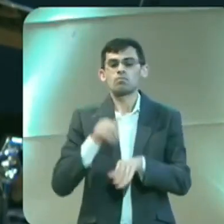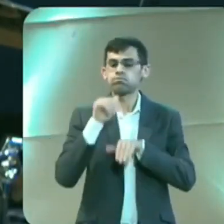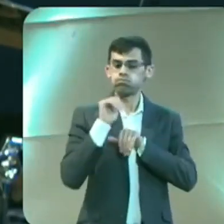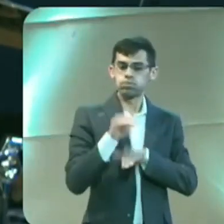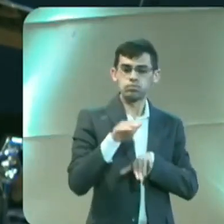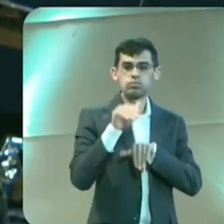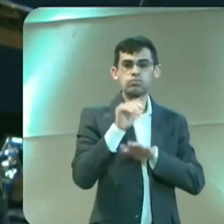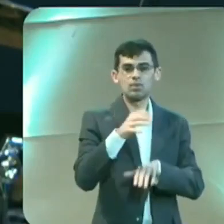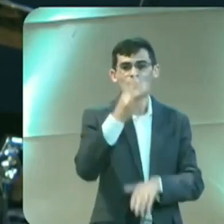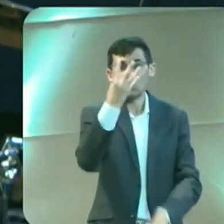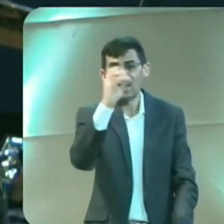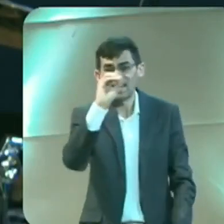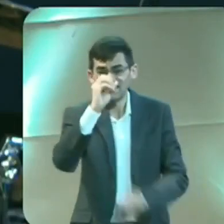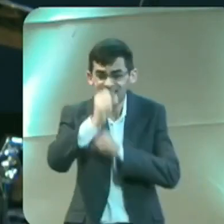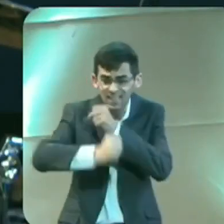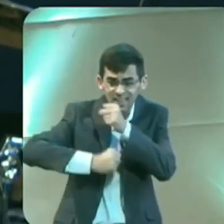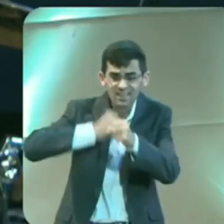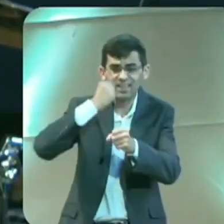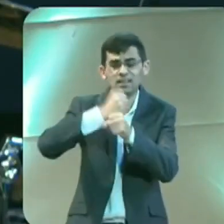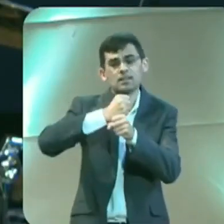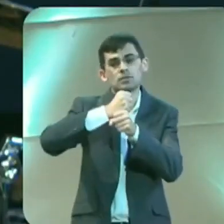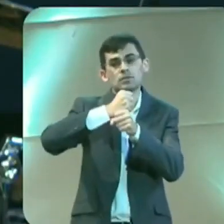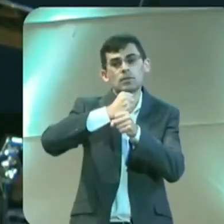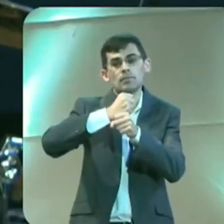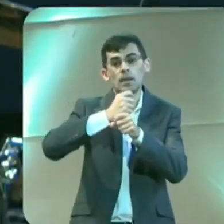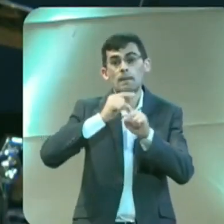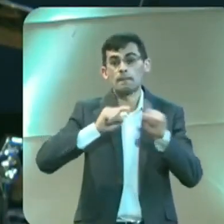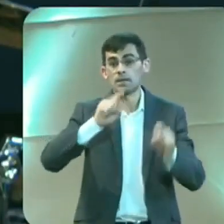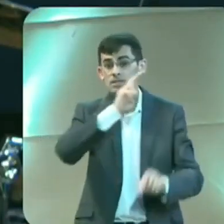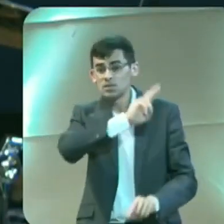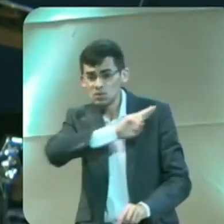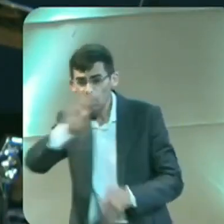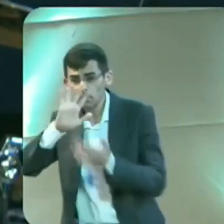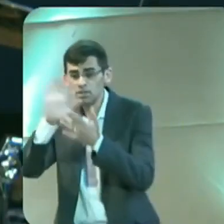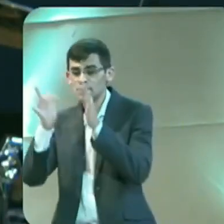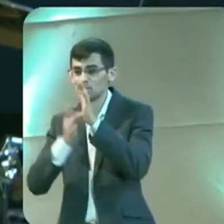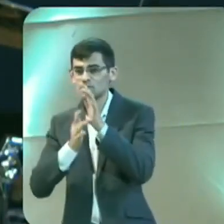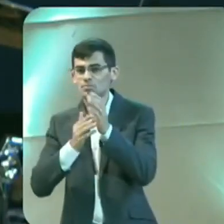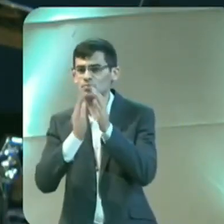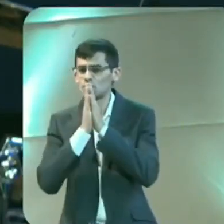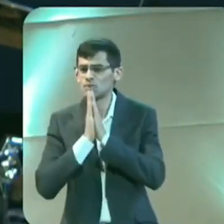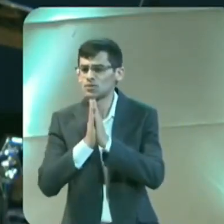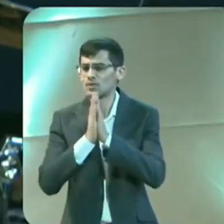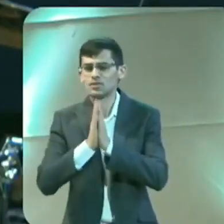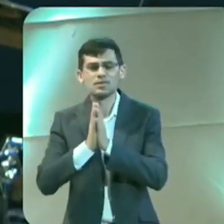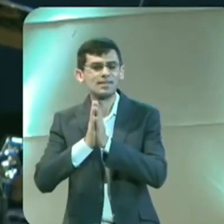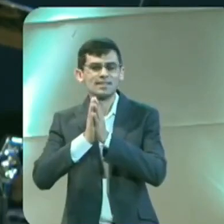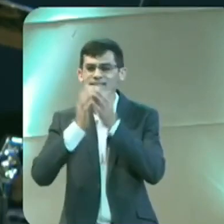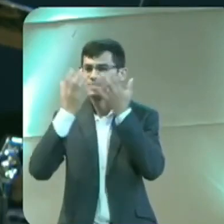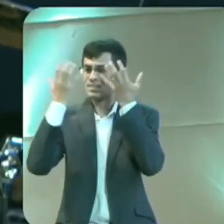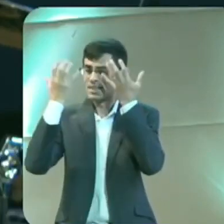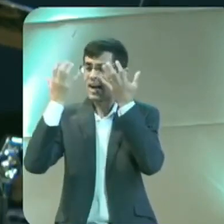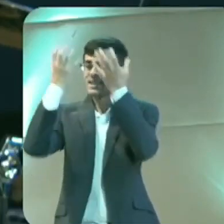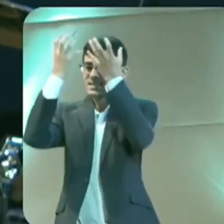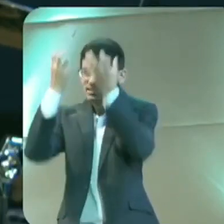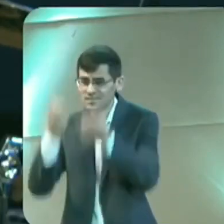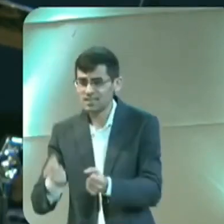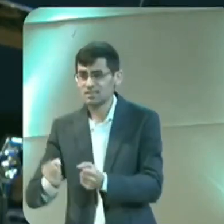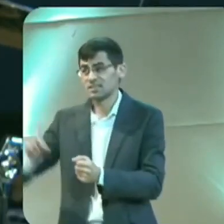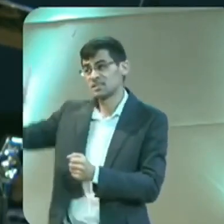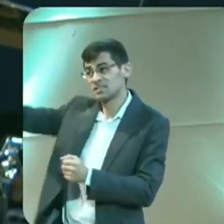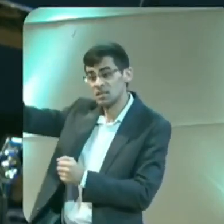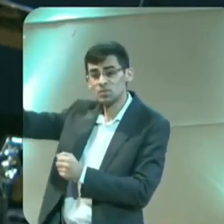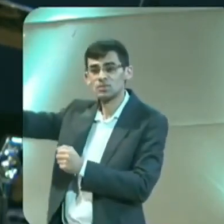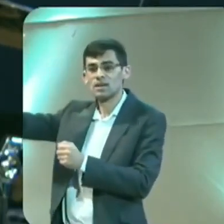Andaram 40 anos. Em nome de Jesus, não deixe as bênçãos do Senhor atrasar na sua vida. Ele é testemunha